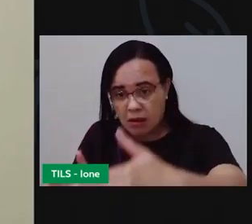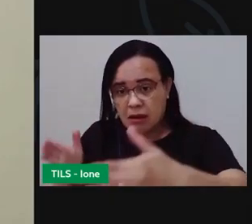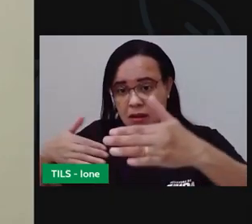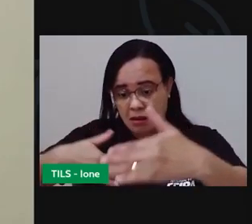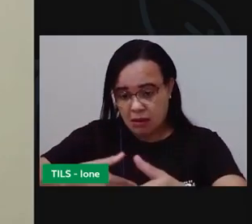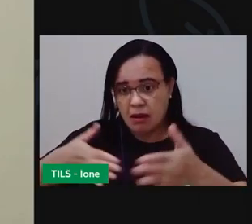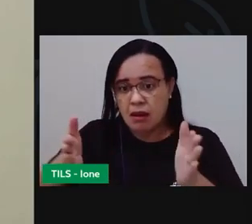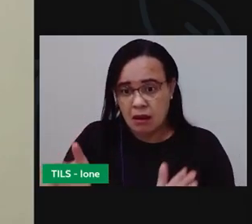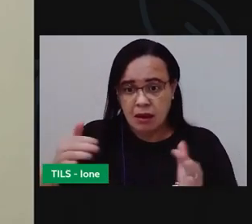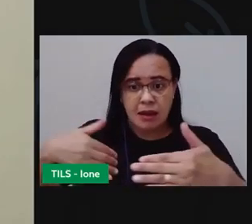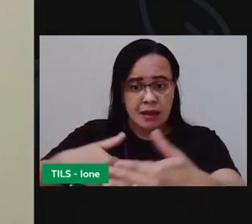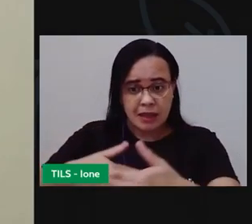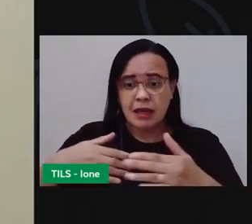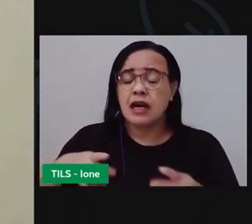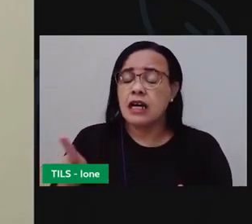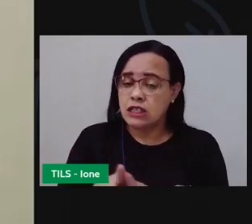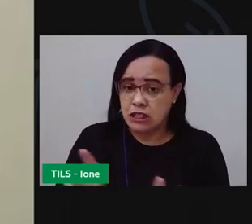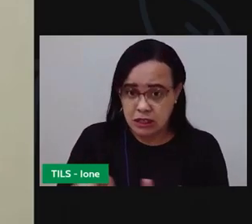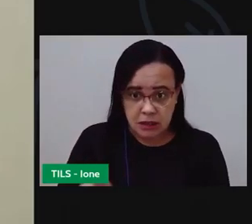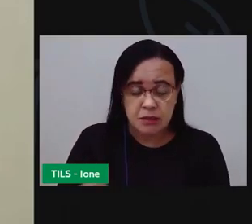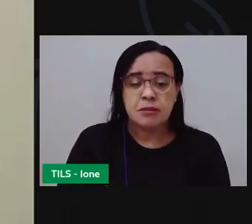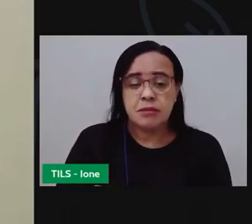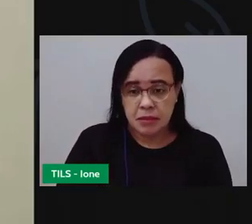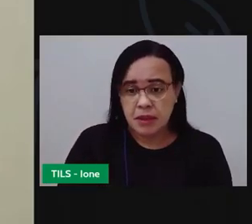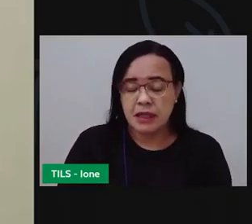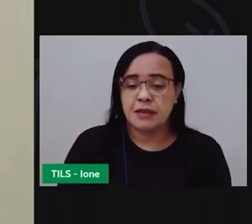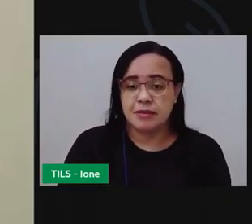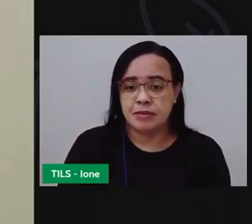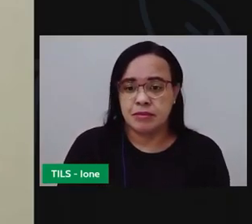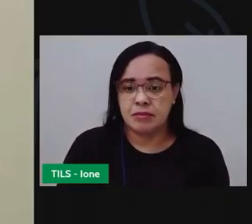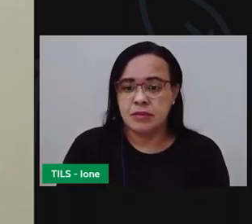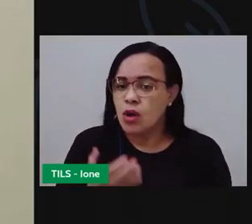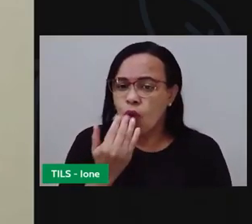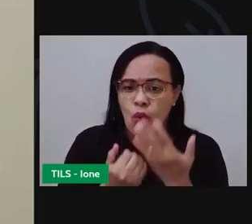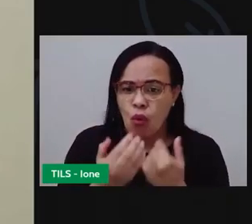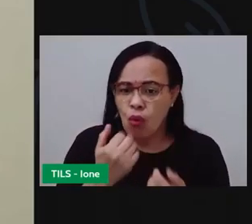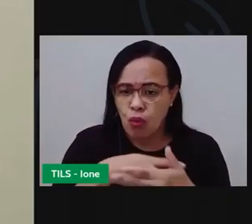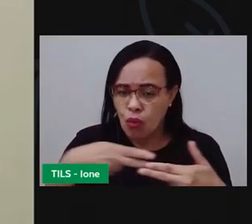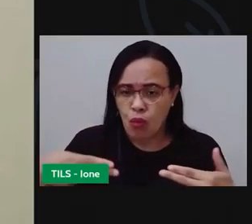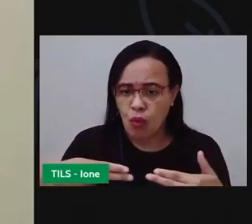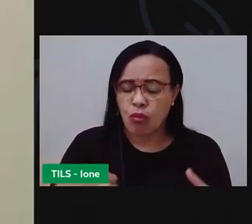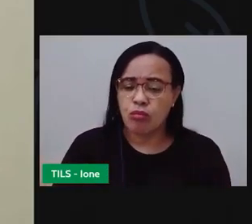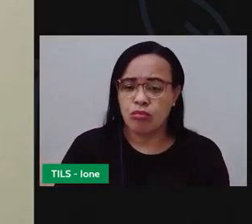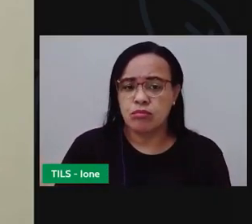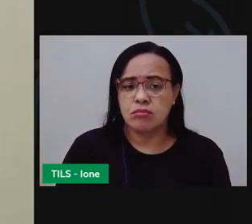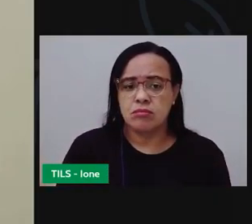de cereal, né, caixas de